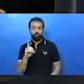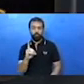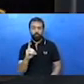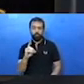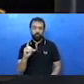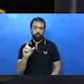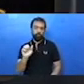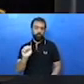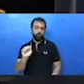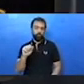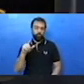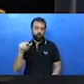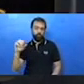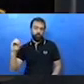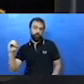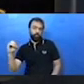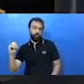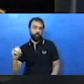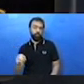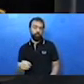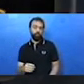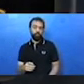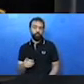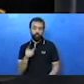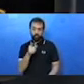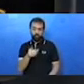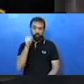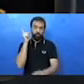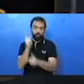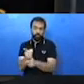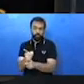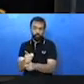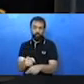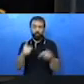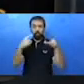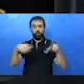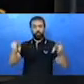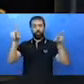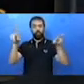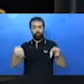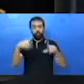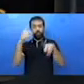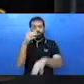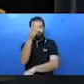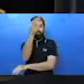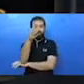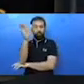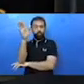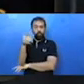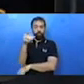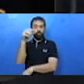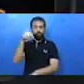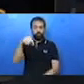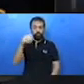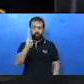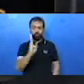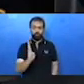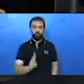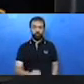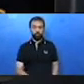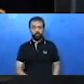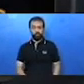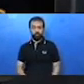assim, salve lindo pendão da esperança. É a mesma coisa que bandeira, a palavrinha pendão. Então,